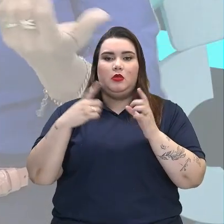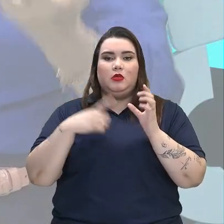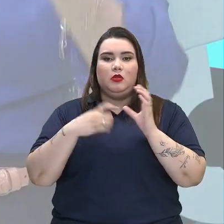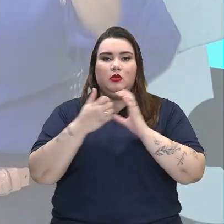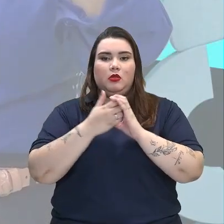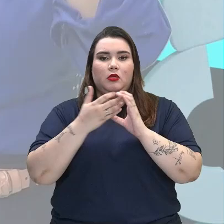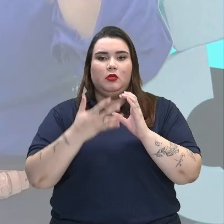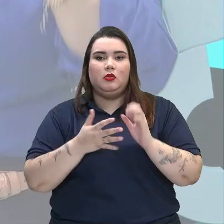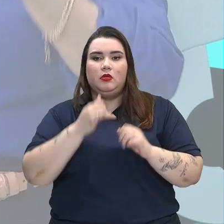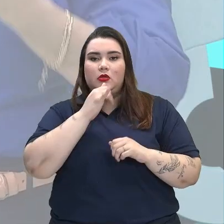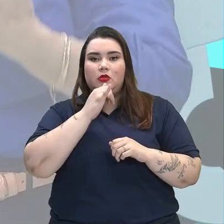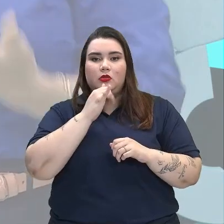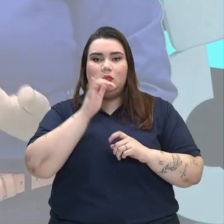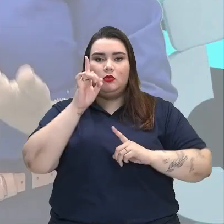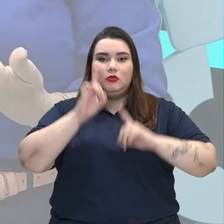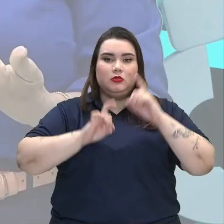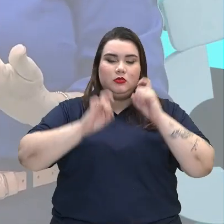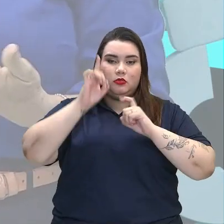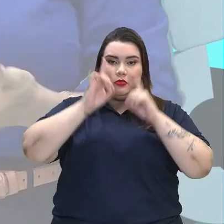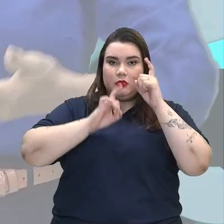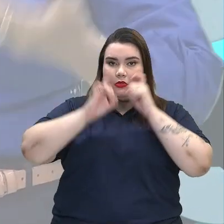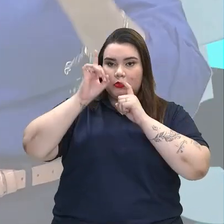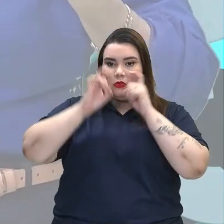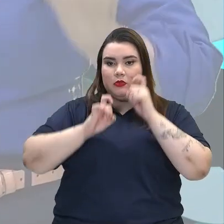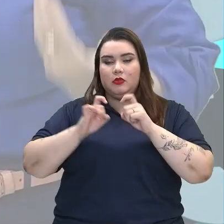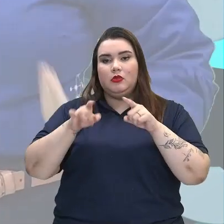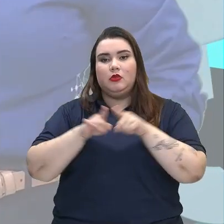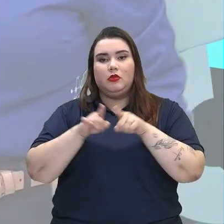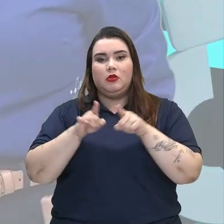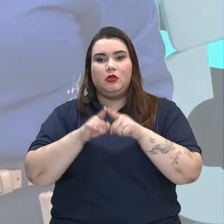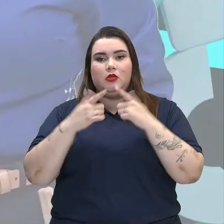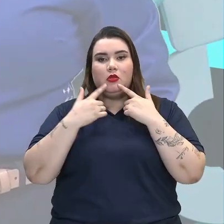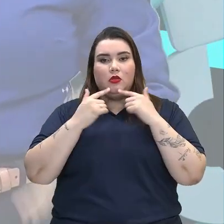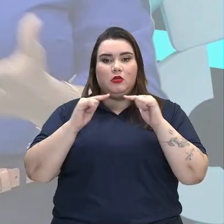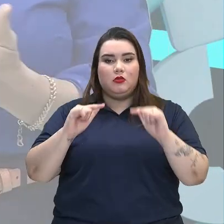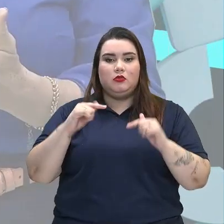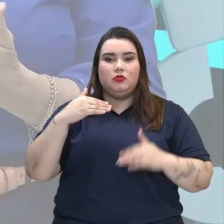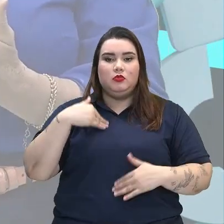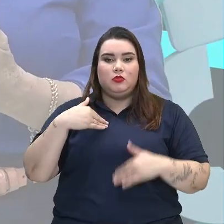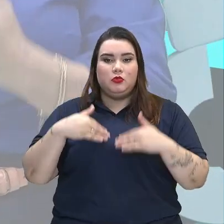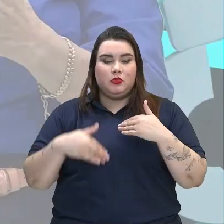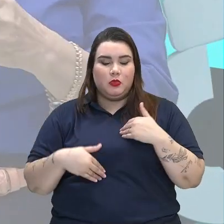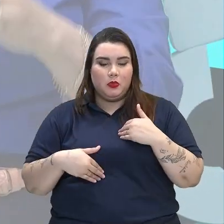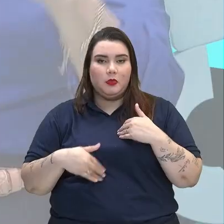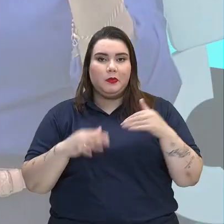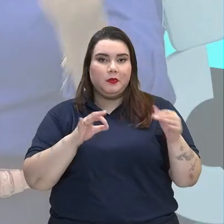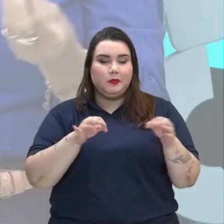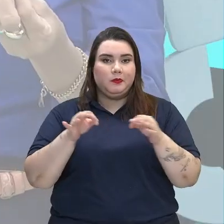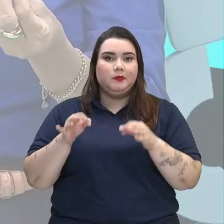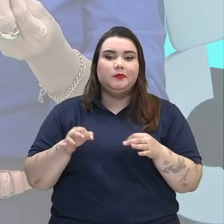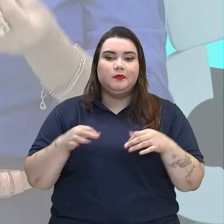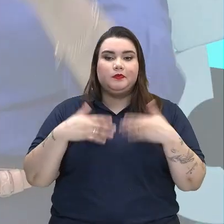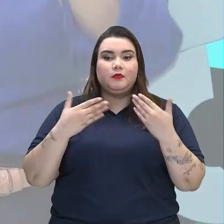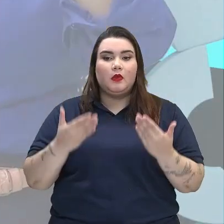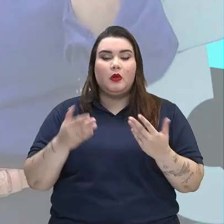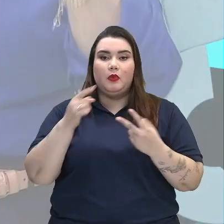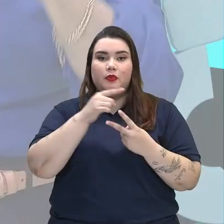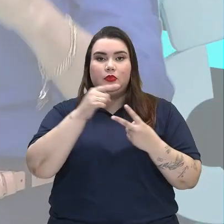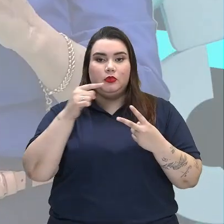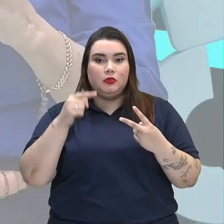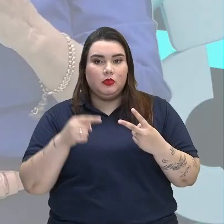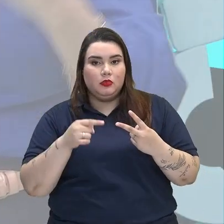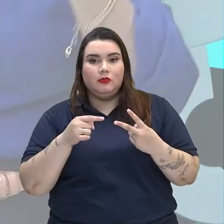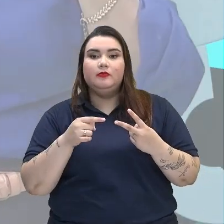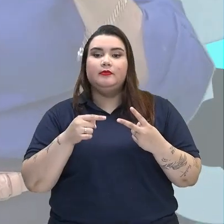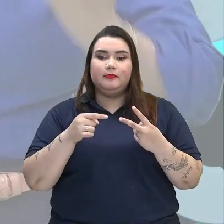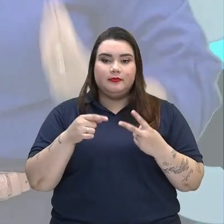por exemplo, das expressões faciais, da linguagem corporal, né? E que esses 2 elementos, tanto as